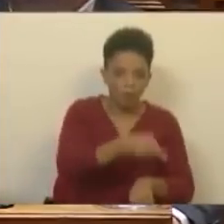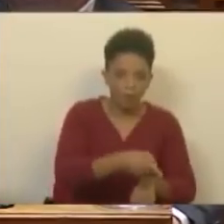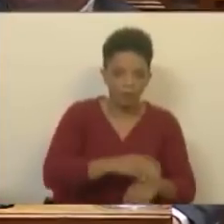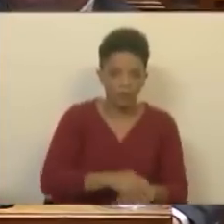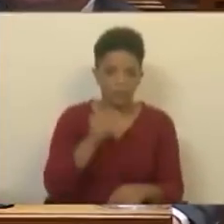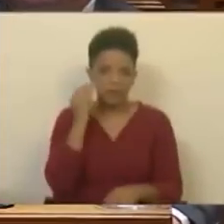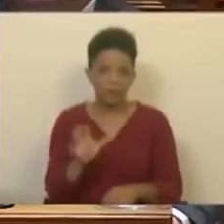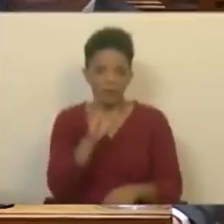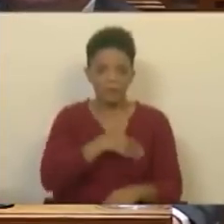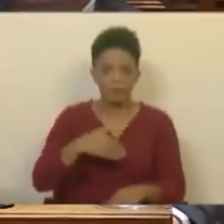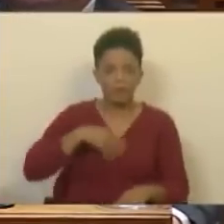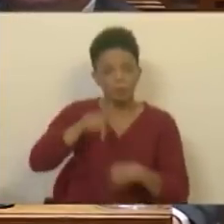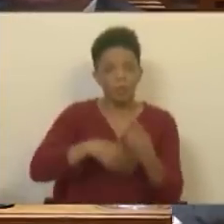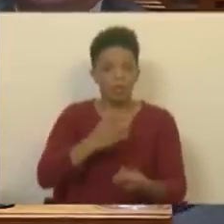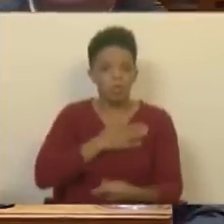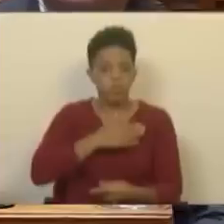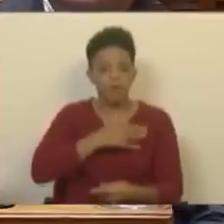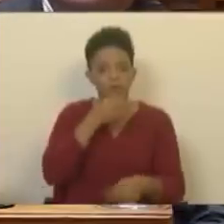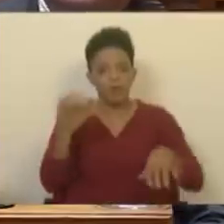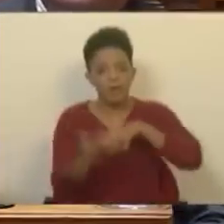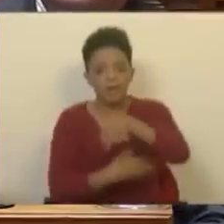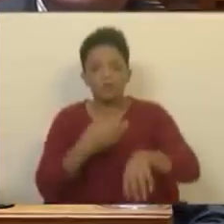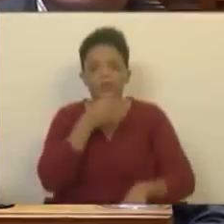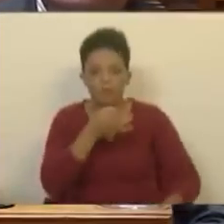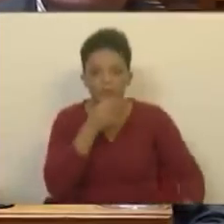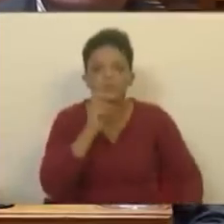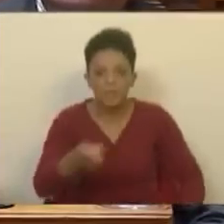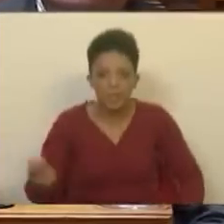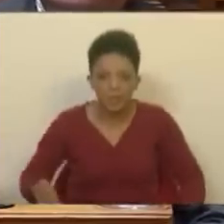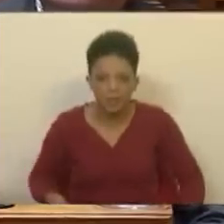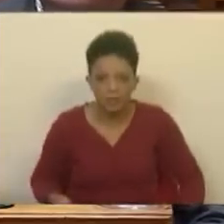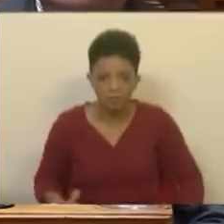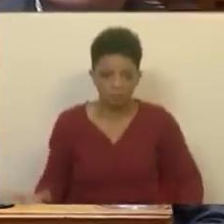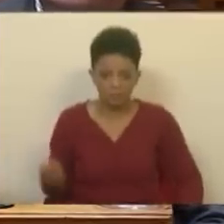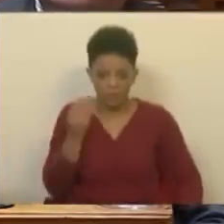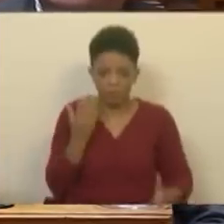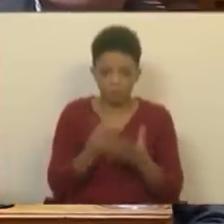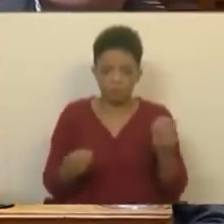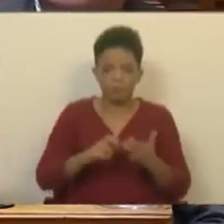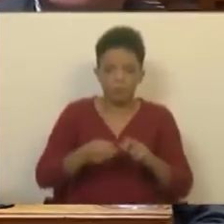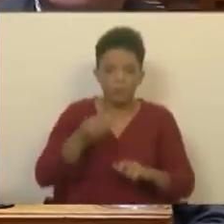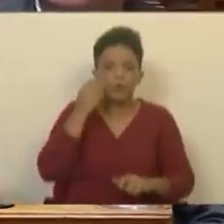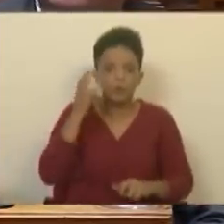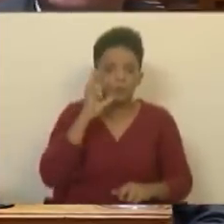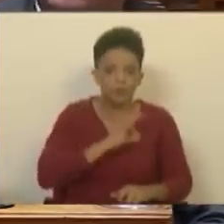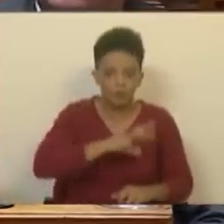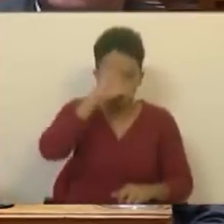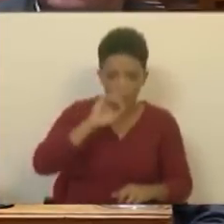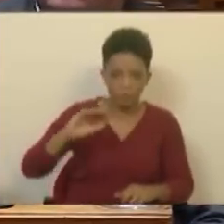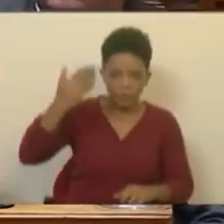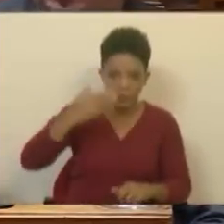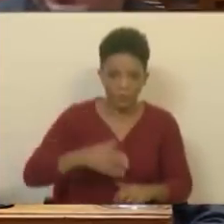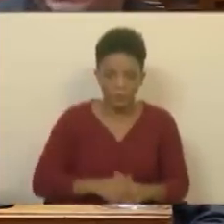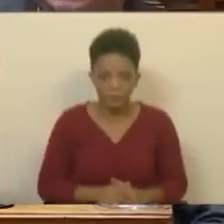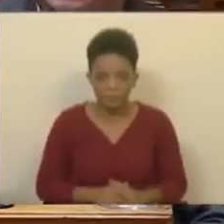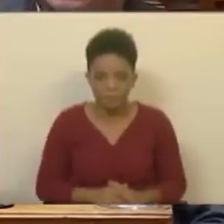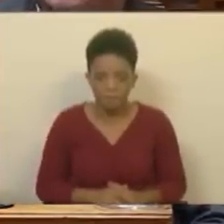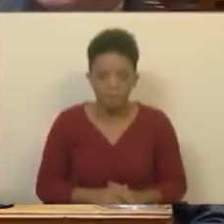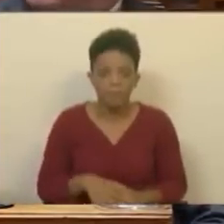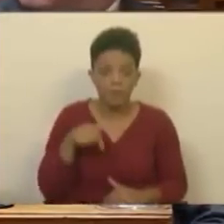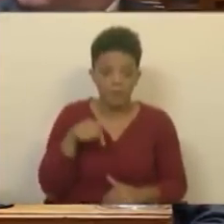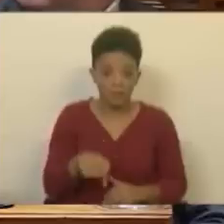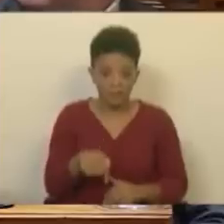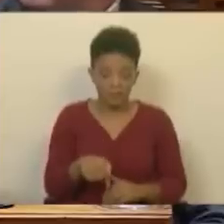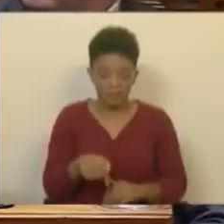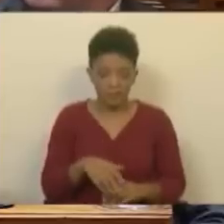é o Estado da Saúde depois não querem que falemos em caos então falamos em quê Qual é a resolução para este problema senhor primeiro eh Ministro ouvir